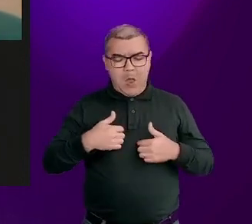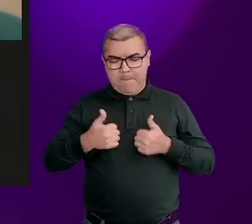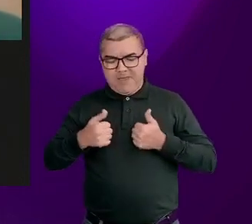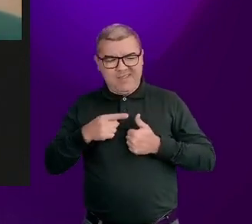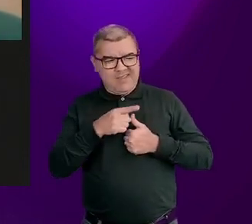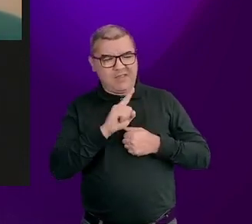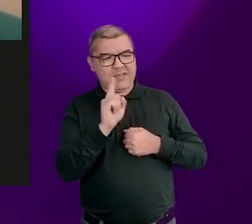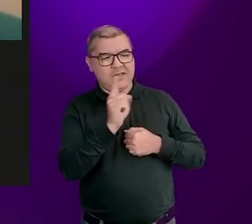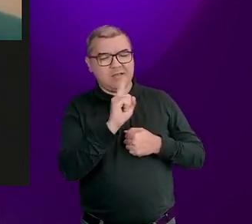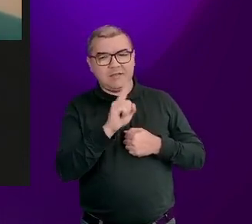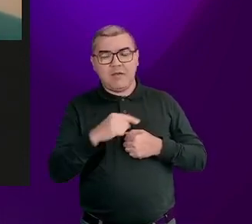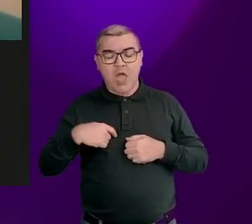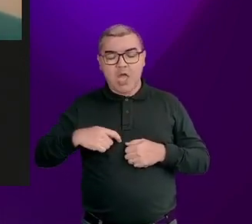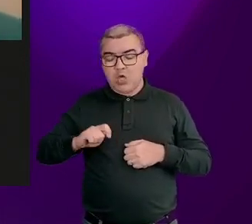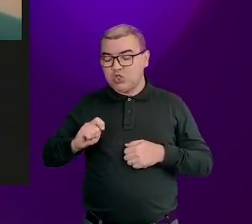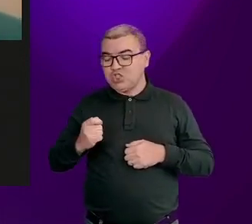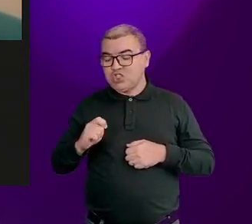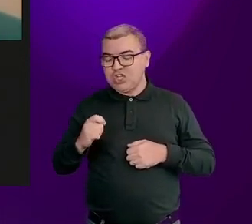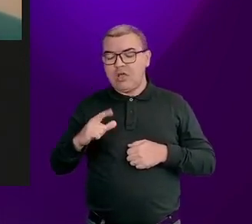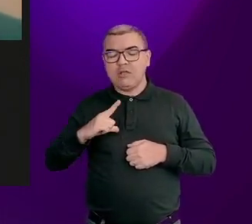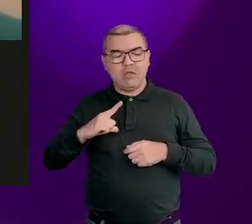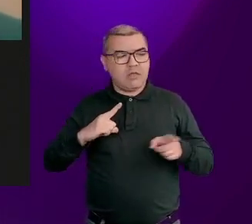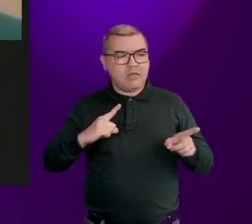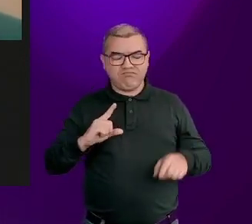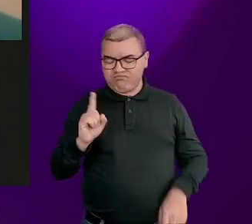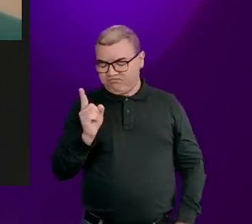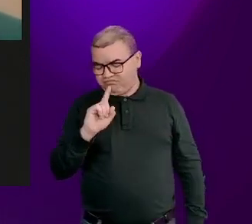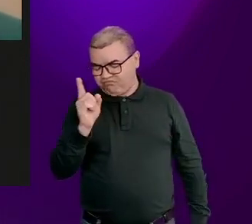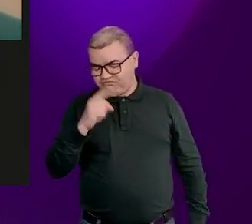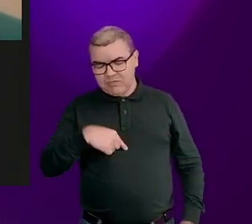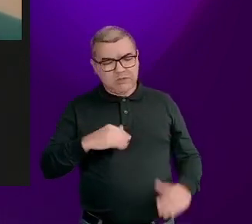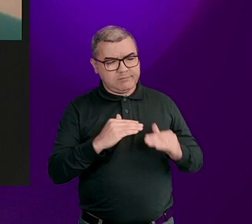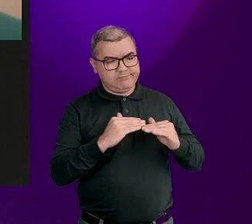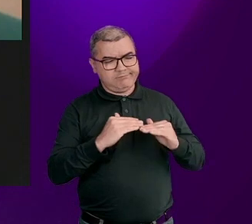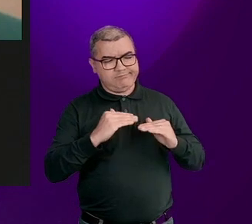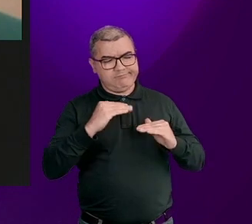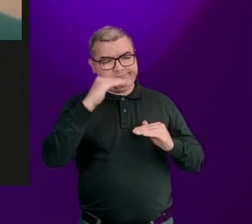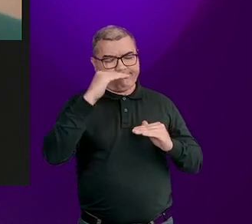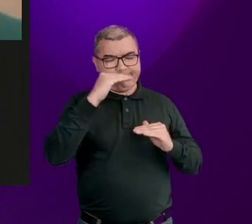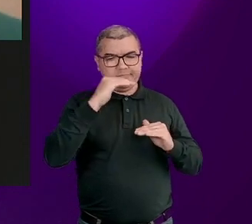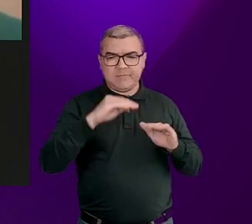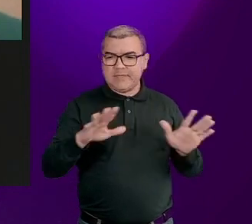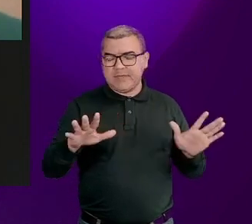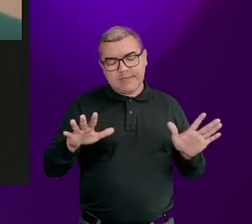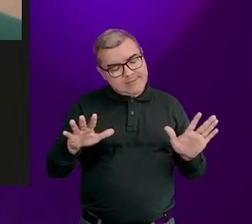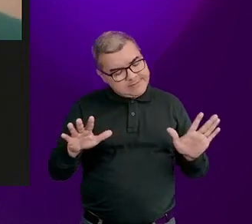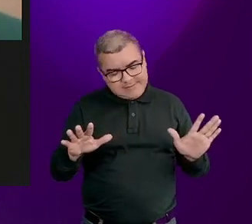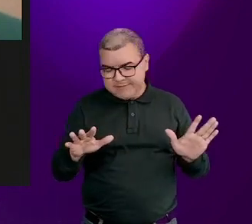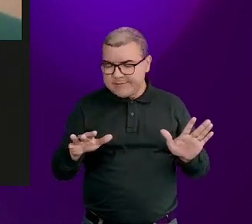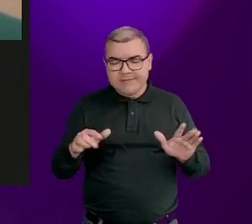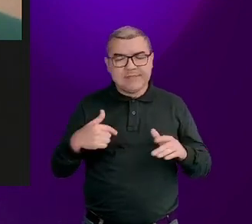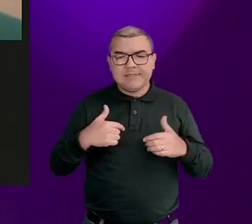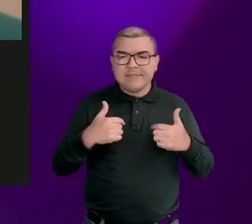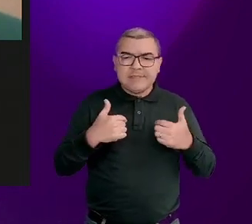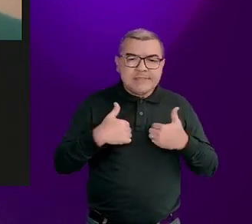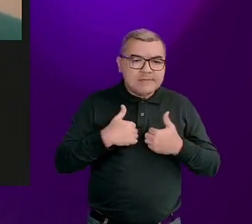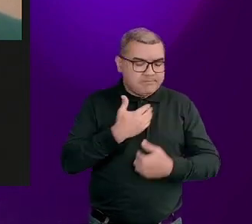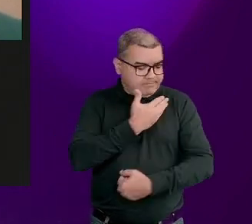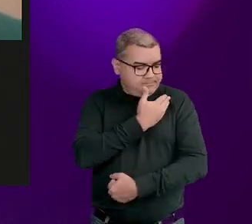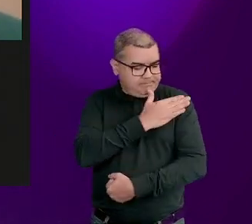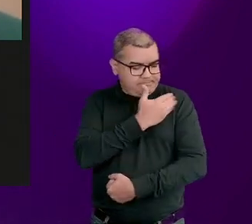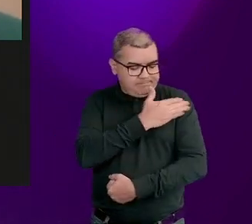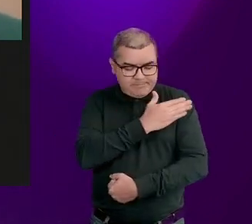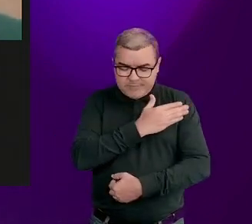eu tenha a chave do hospício e isso me dê o direito de dizer que eu sou são. Então, eu não posso